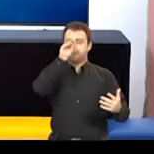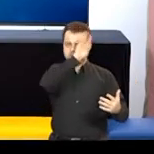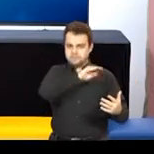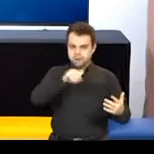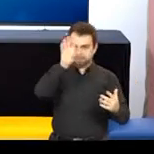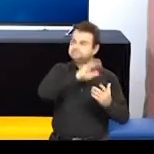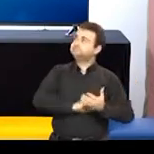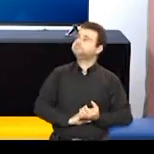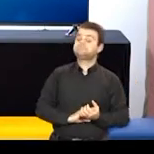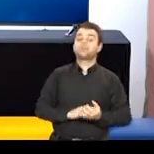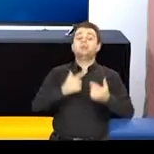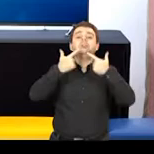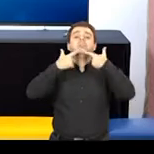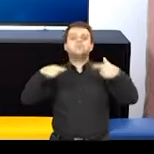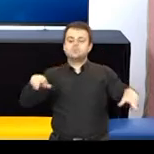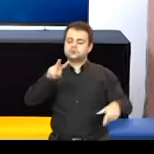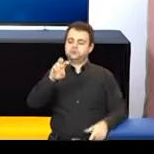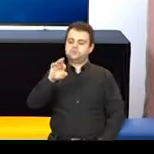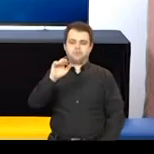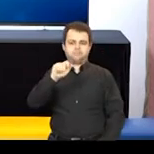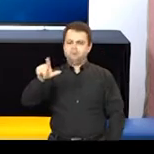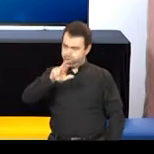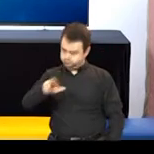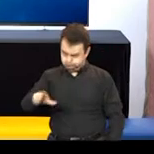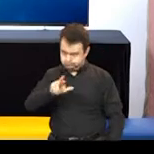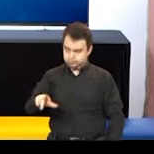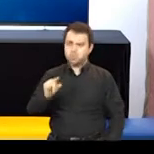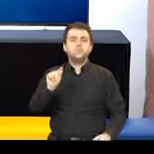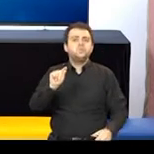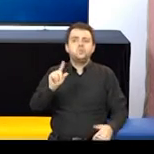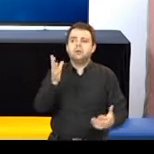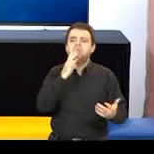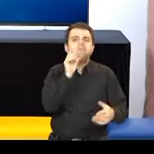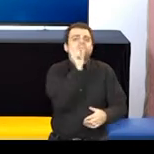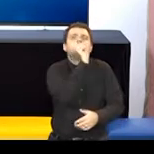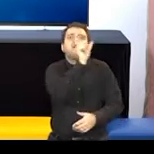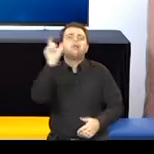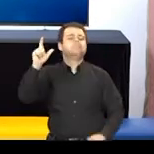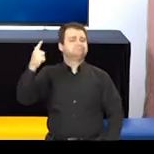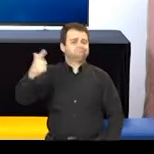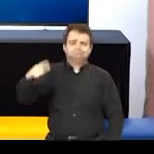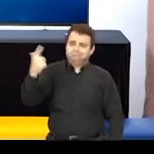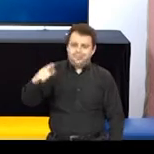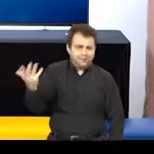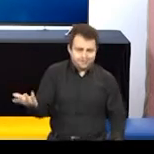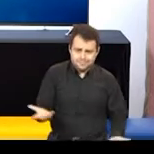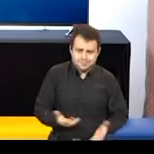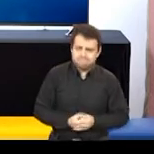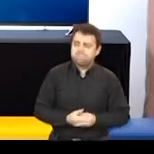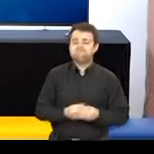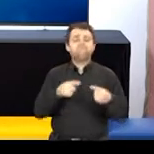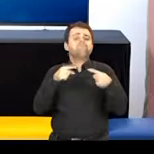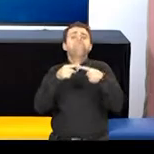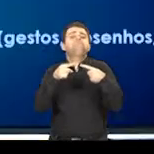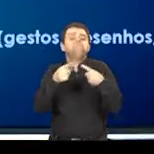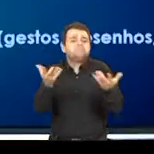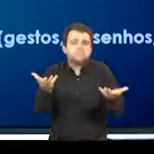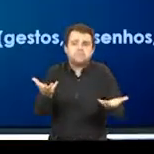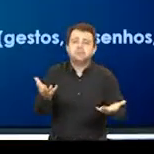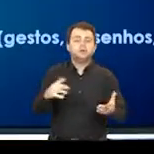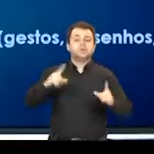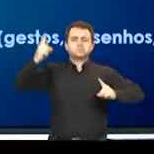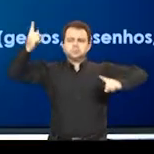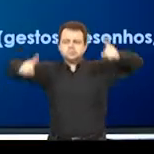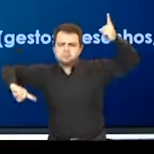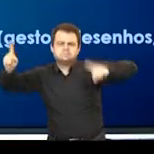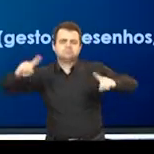Linguagem não verbal, toda e qualquer linguagem que não faça uso de palavras. Isso inclui